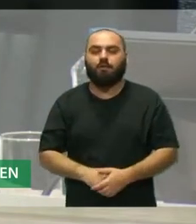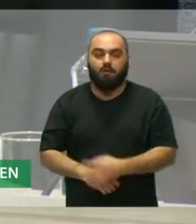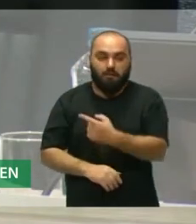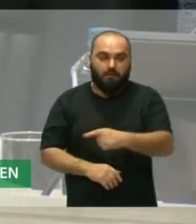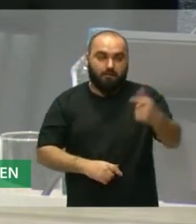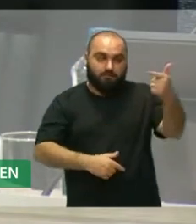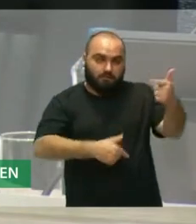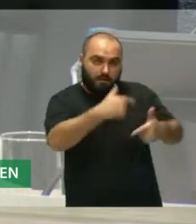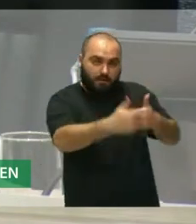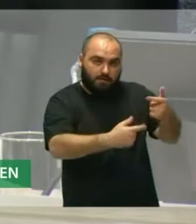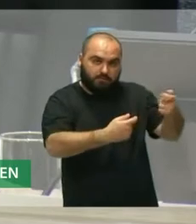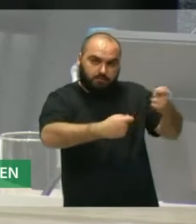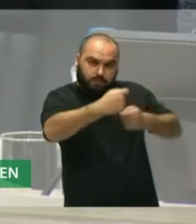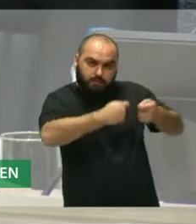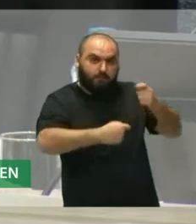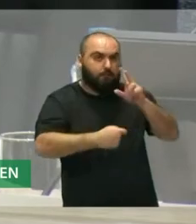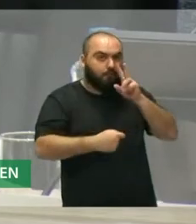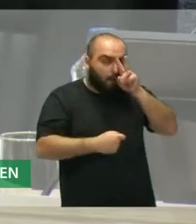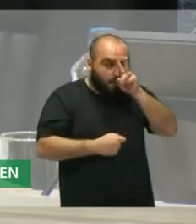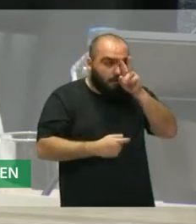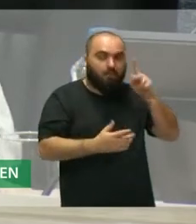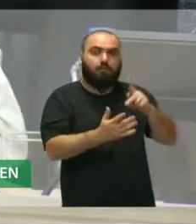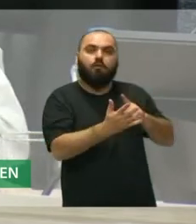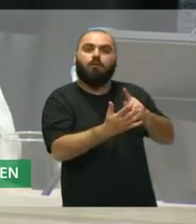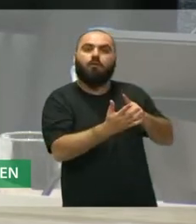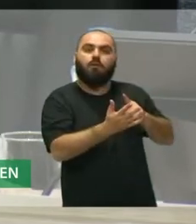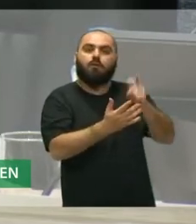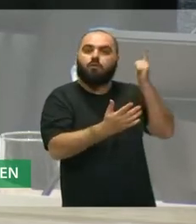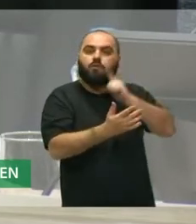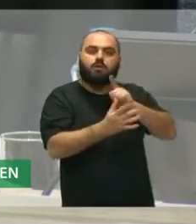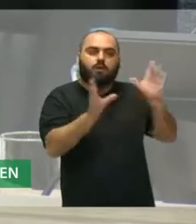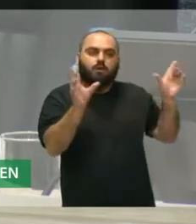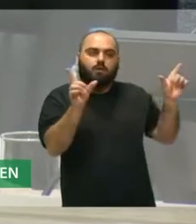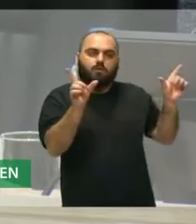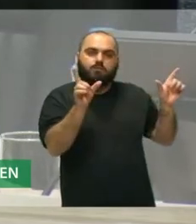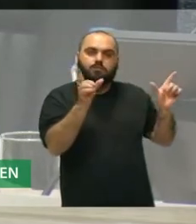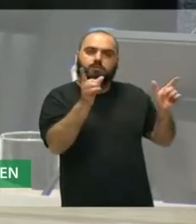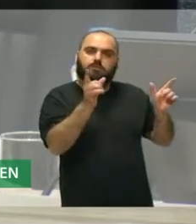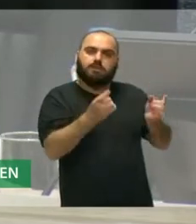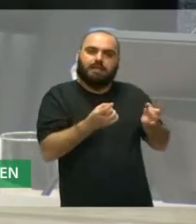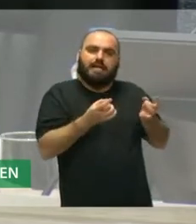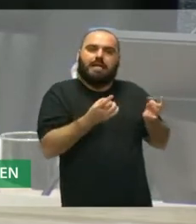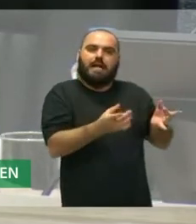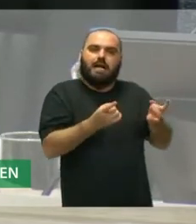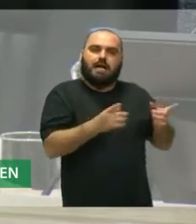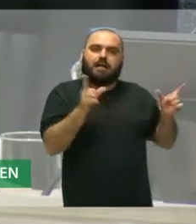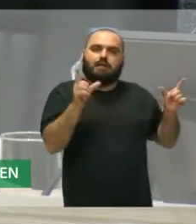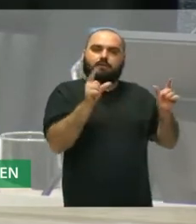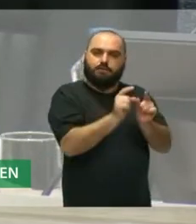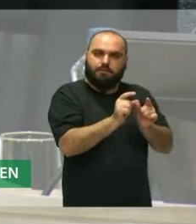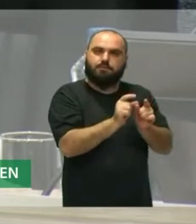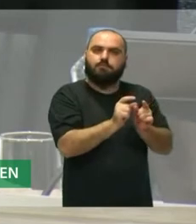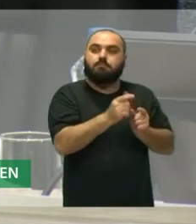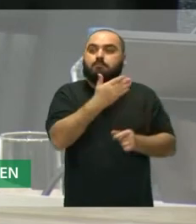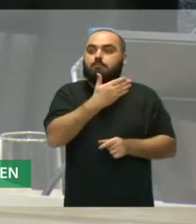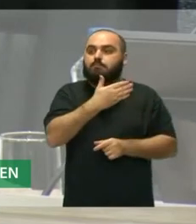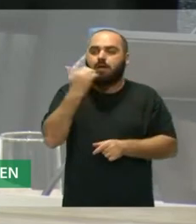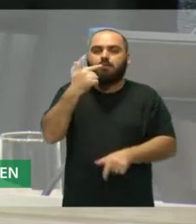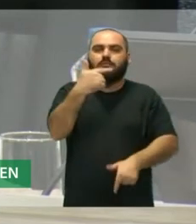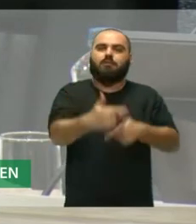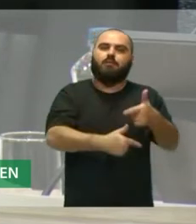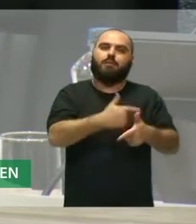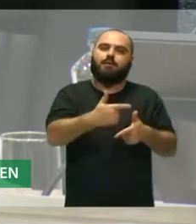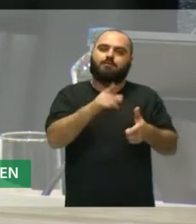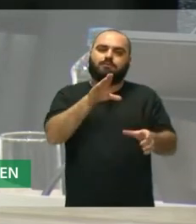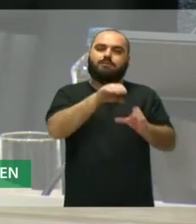trabalho administrativo forte no sentido de reduzir custo, de melhorar nossa eficiência operacional.